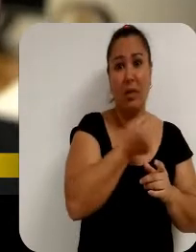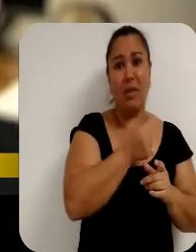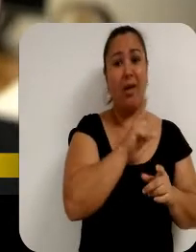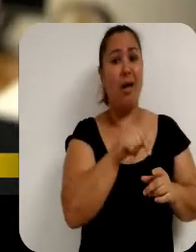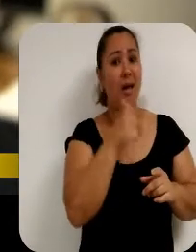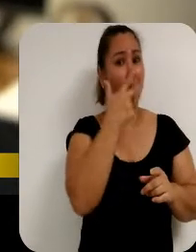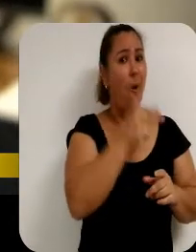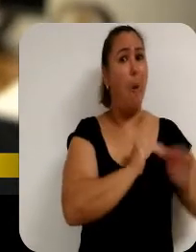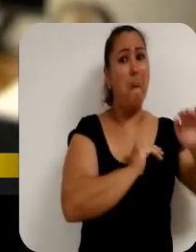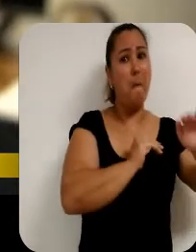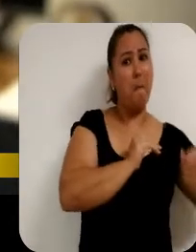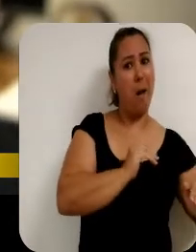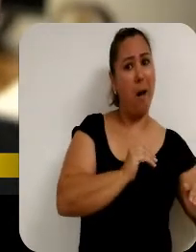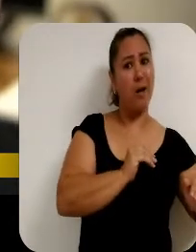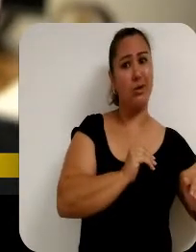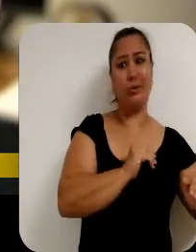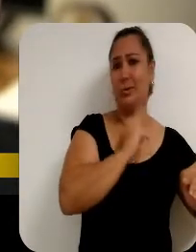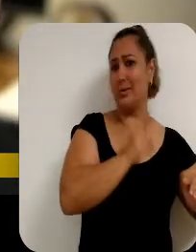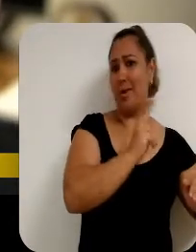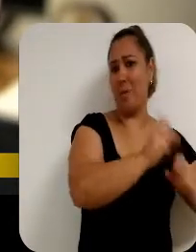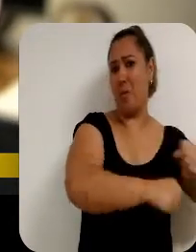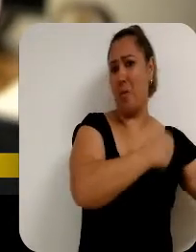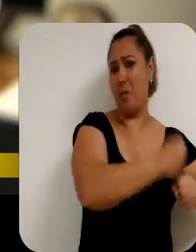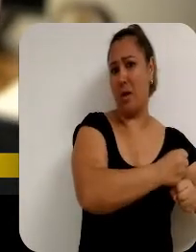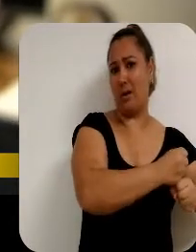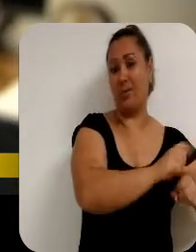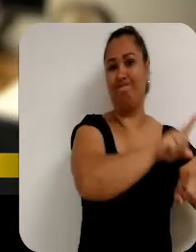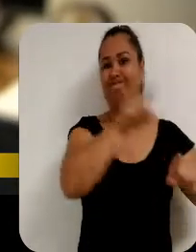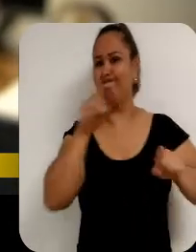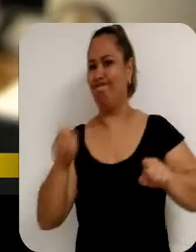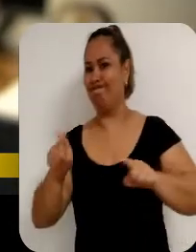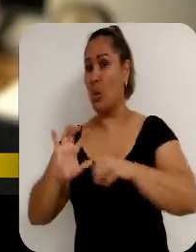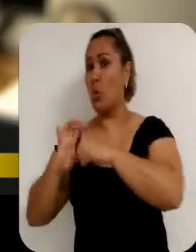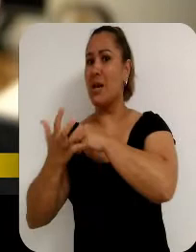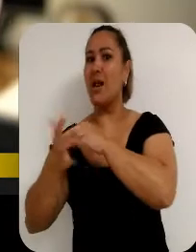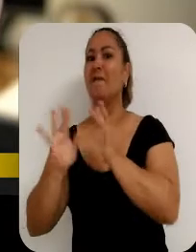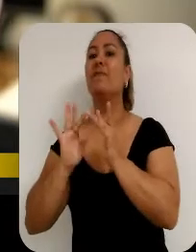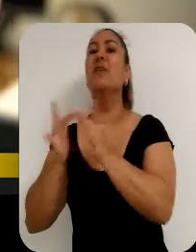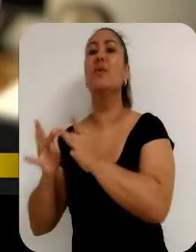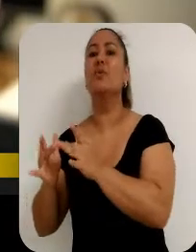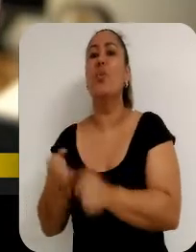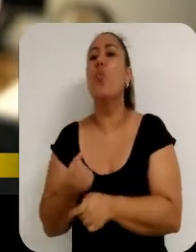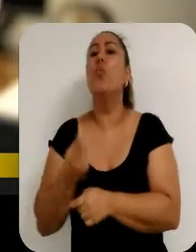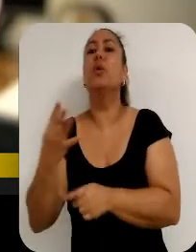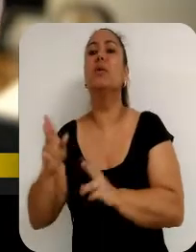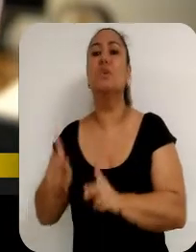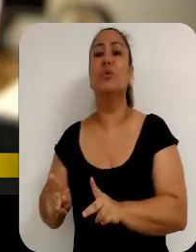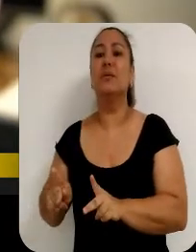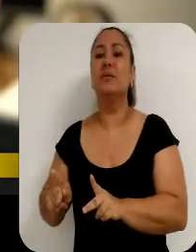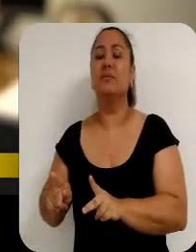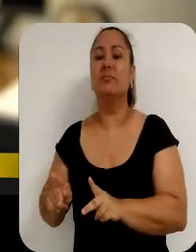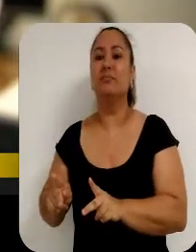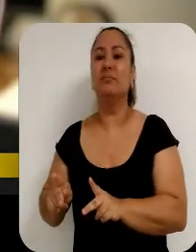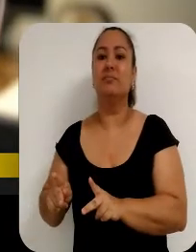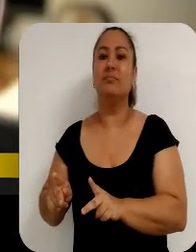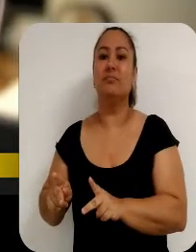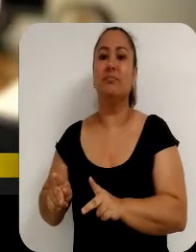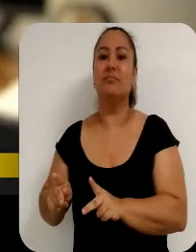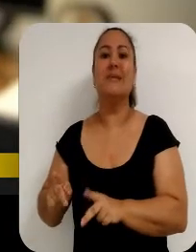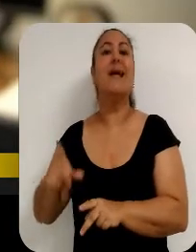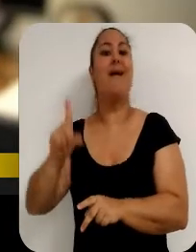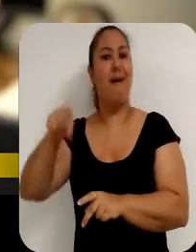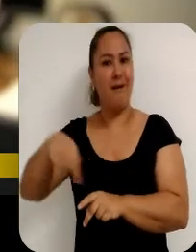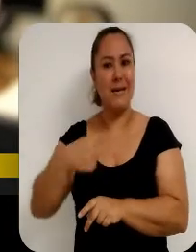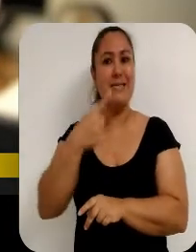ano. O potencial de pessoas que são infectáveis com o coronavírus é de 100% da população,